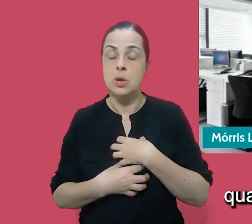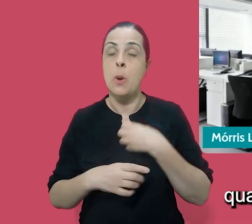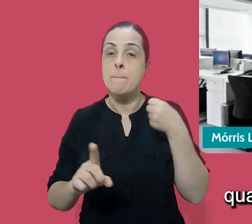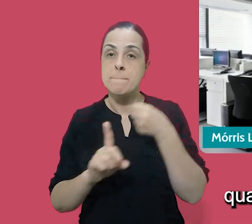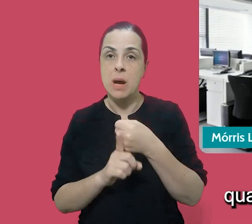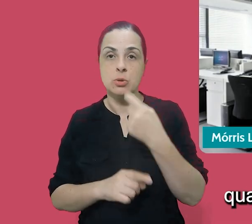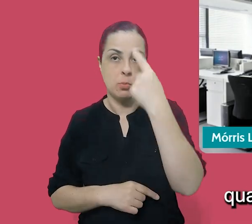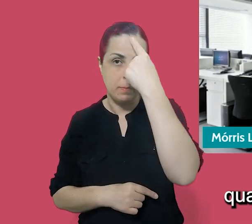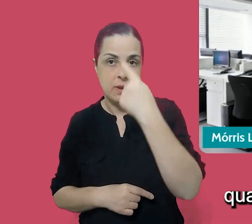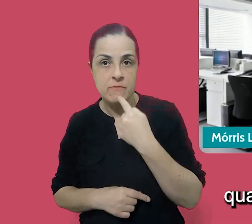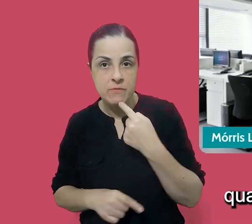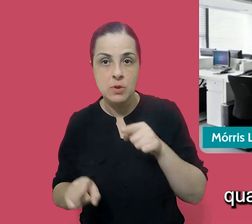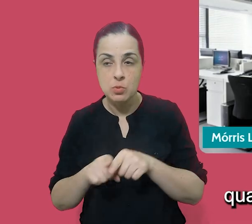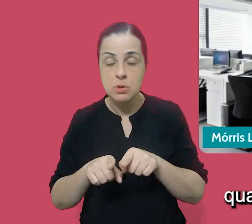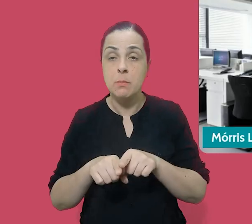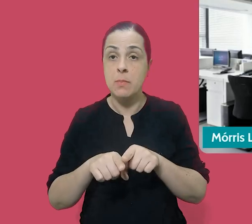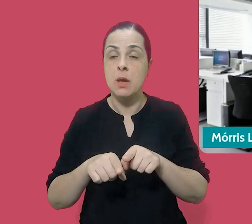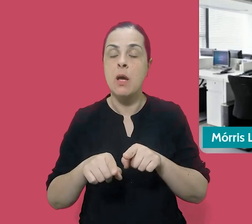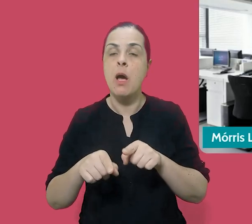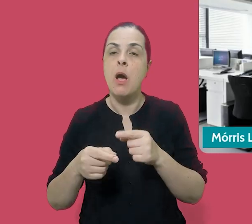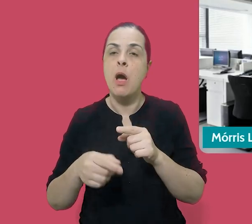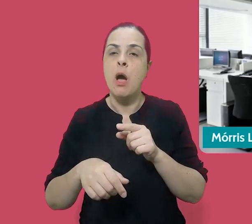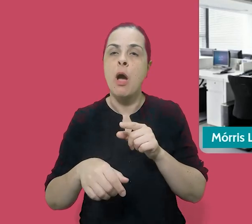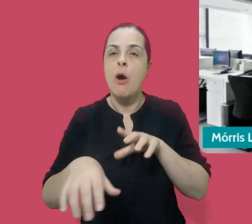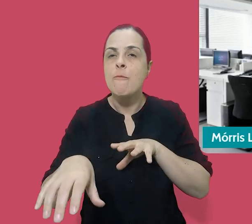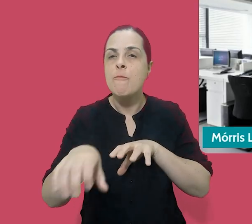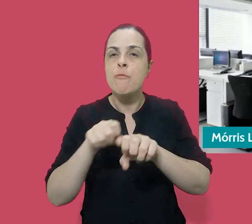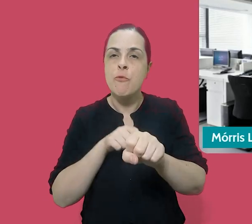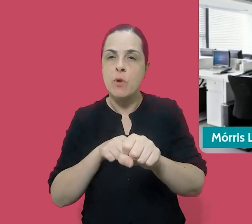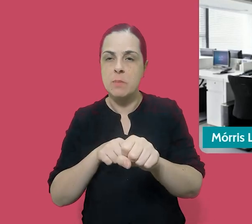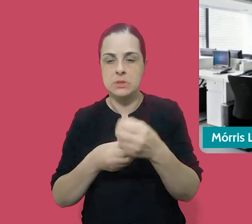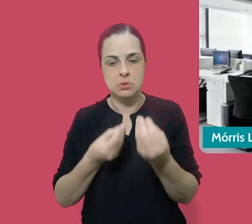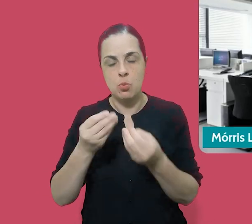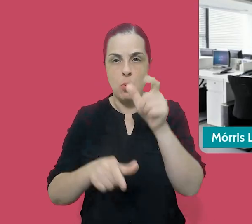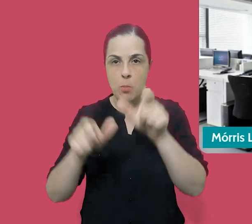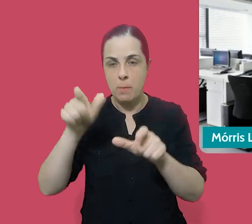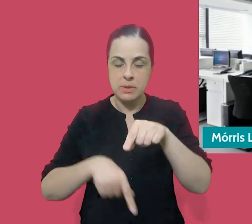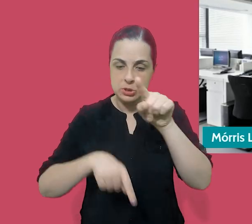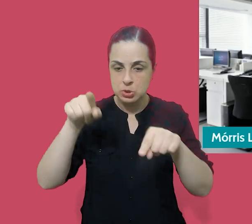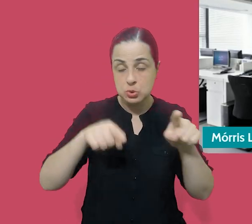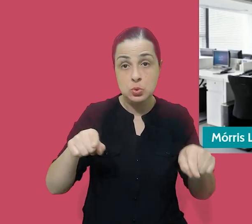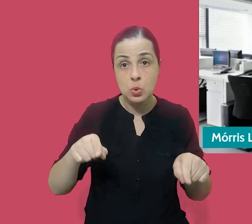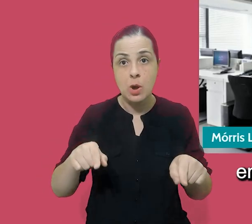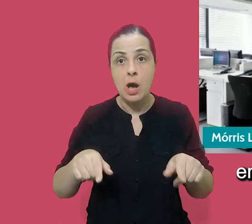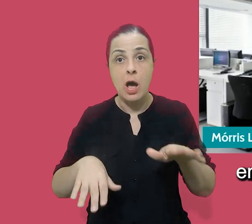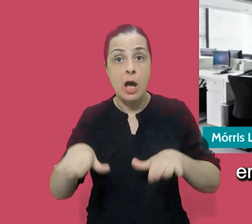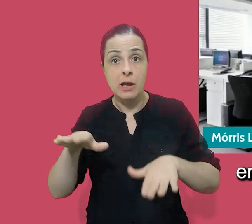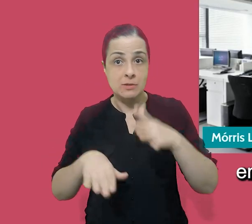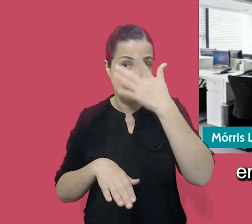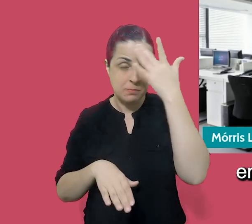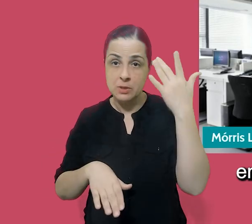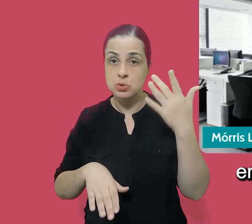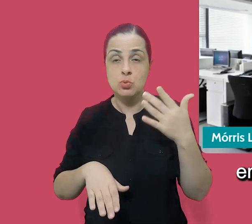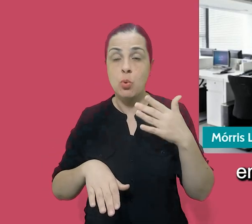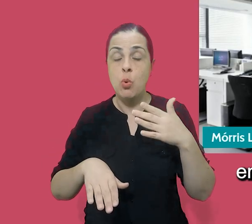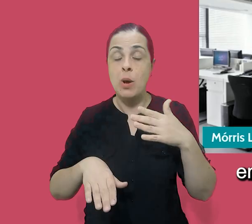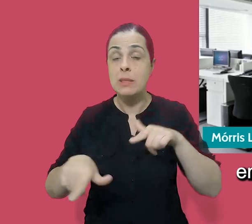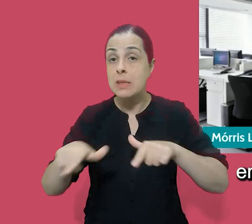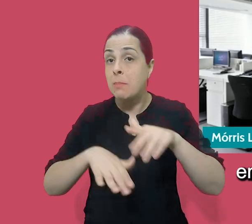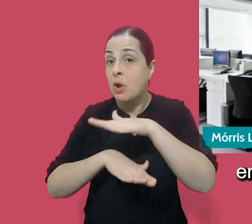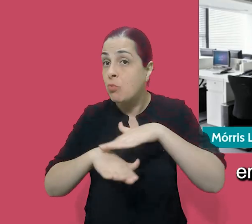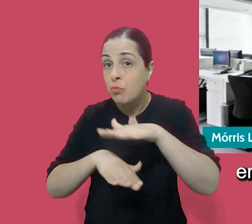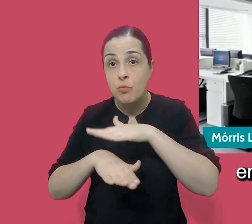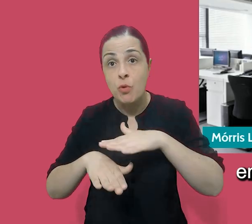qualificação e ainda assim não ativas, né, no mercado formal de trabalho, enfim. Então tem algo